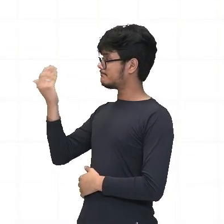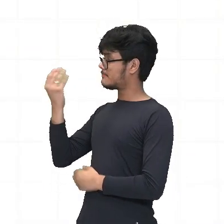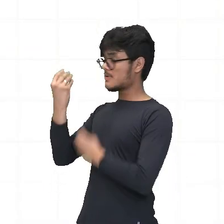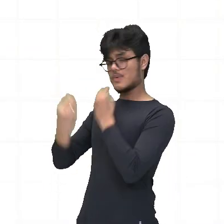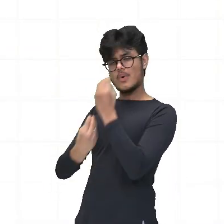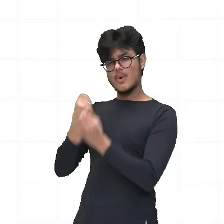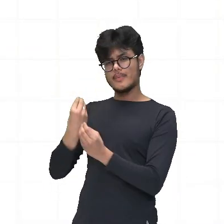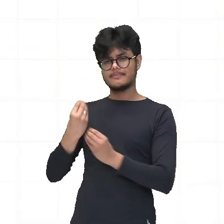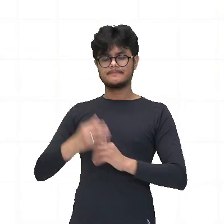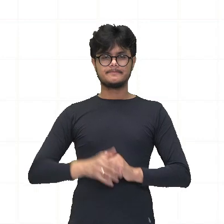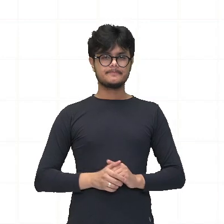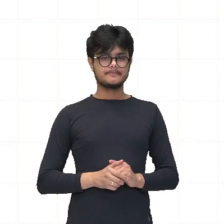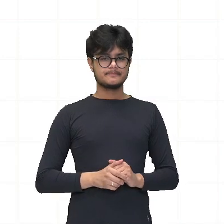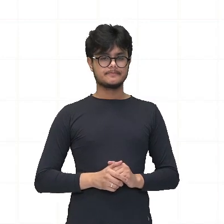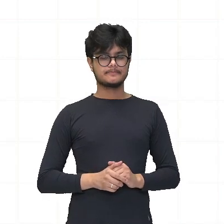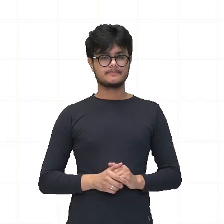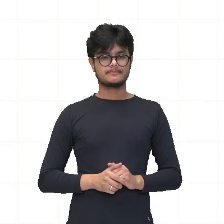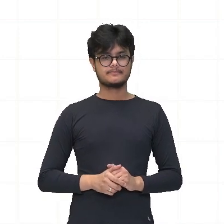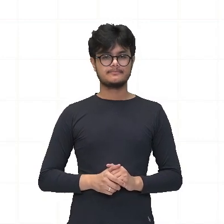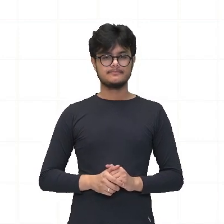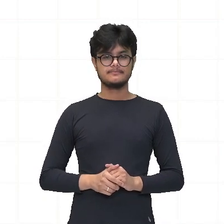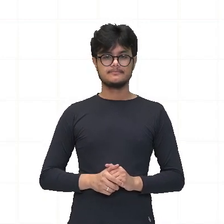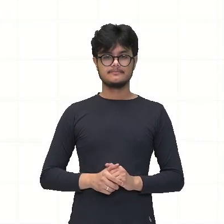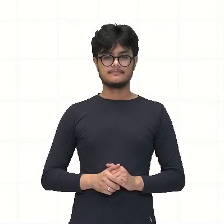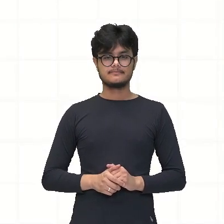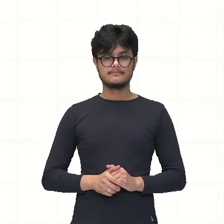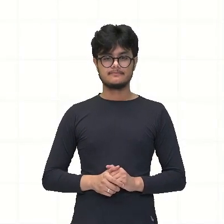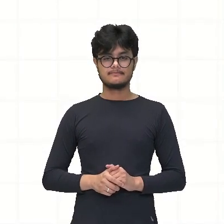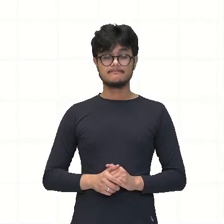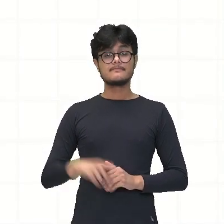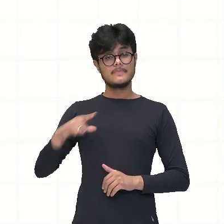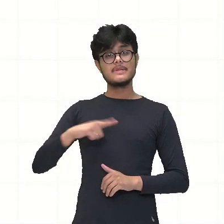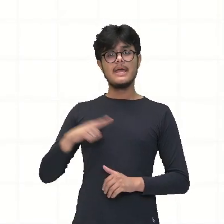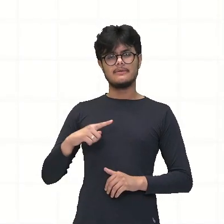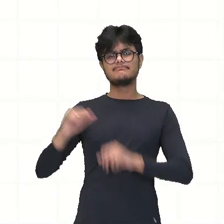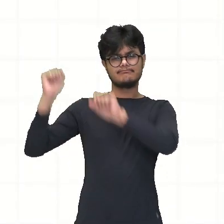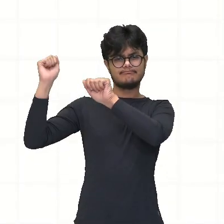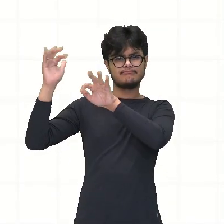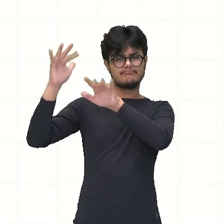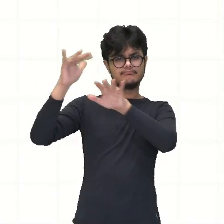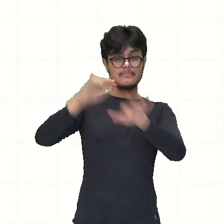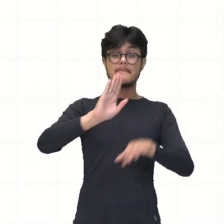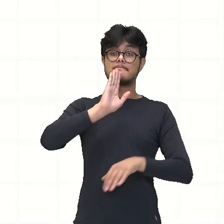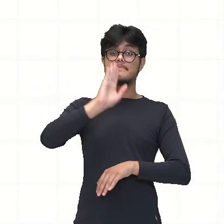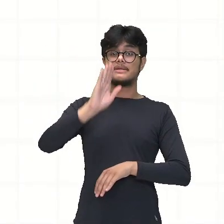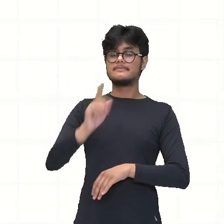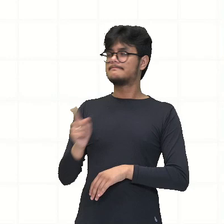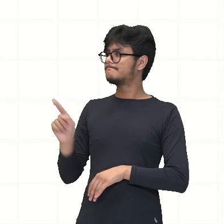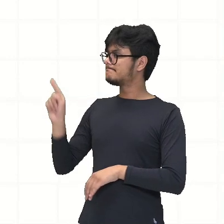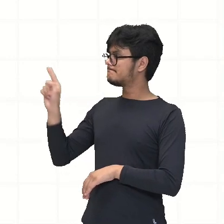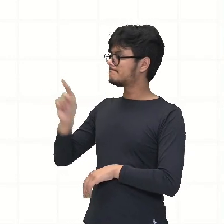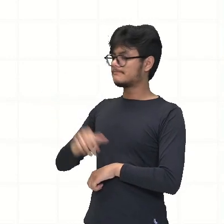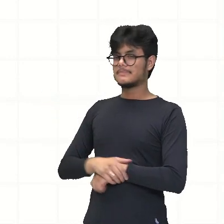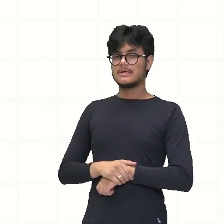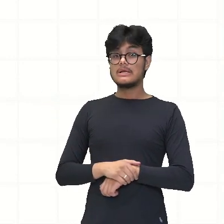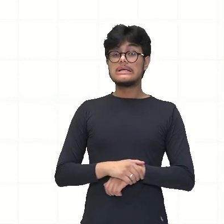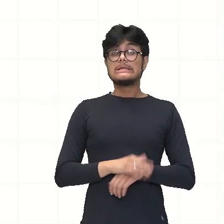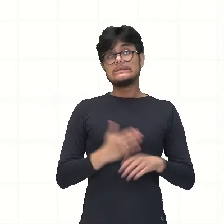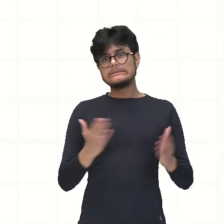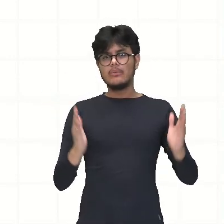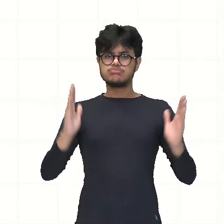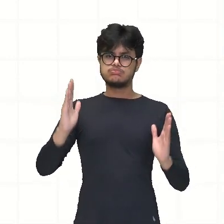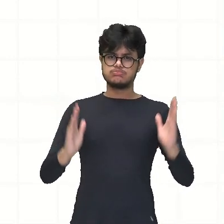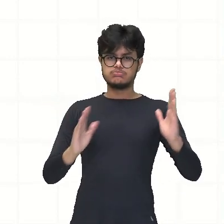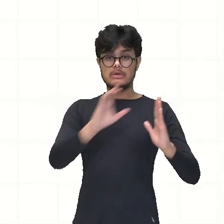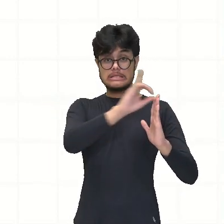tá bom? Aí nós temos os principais fluxos migratórios entre as décadas de 50